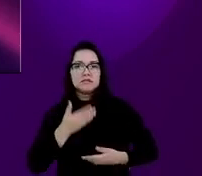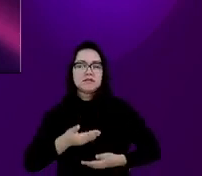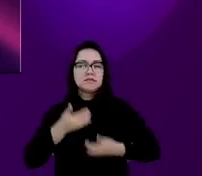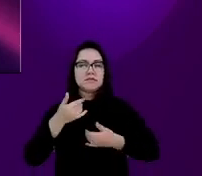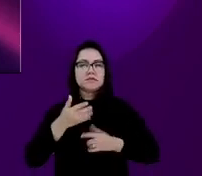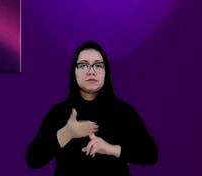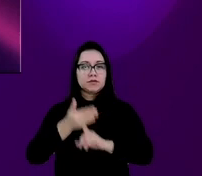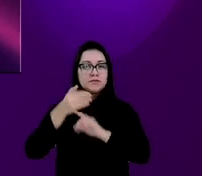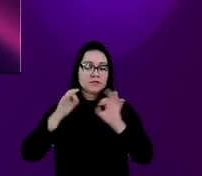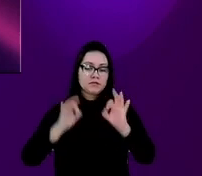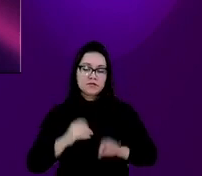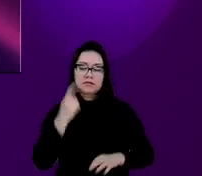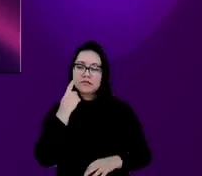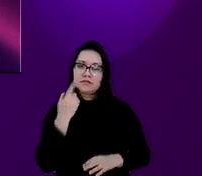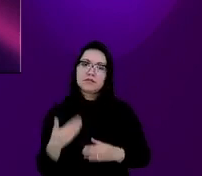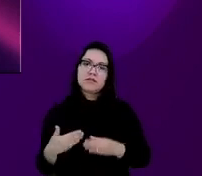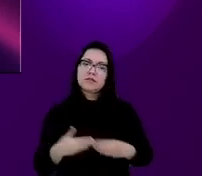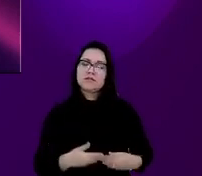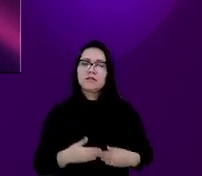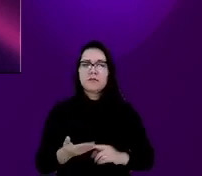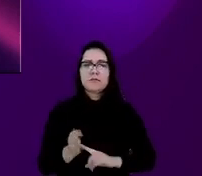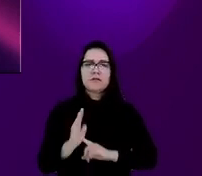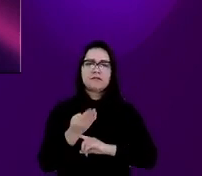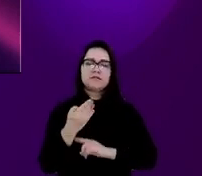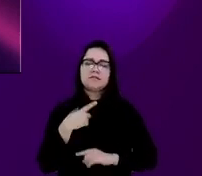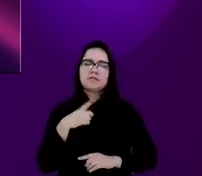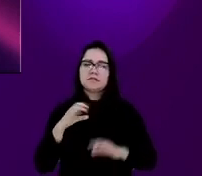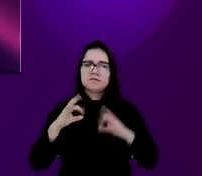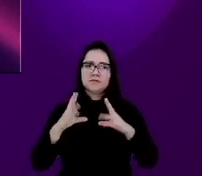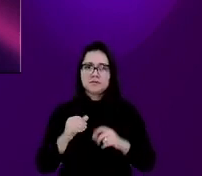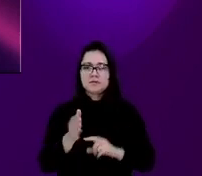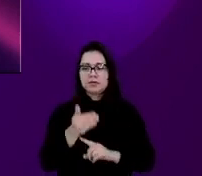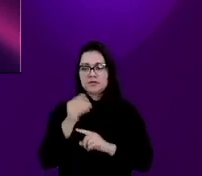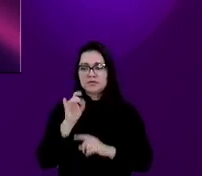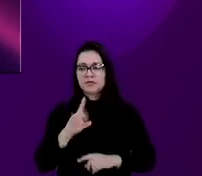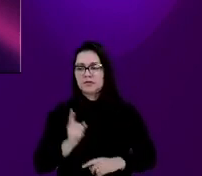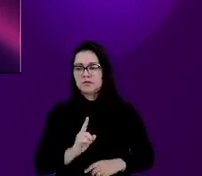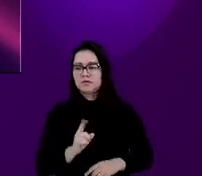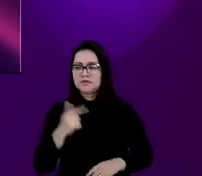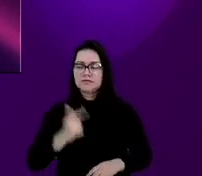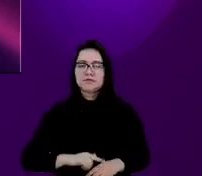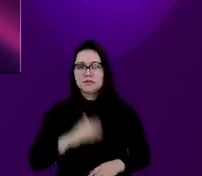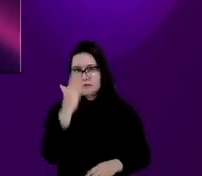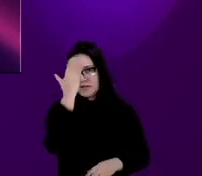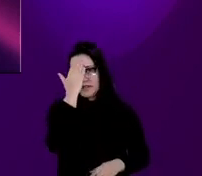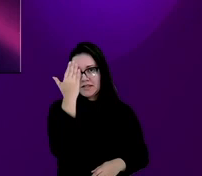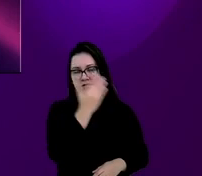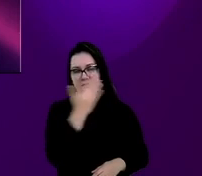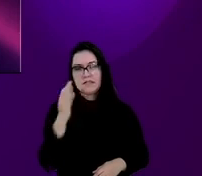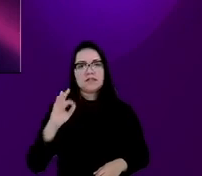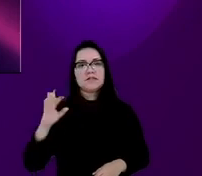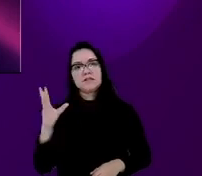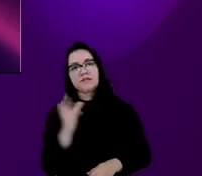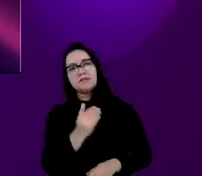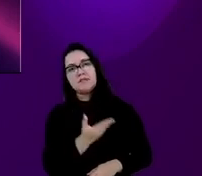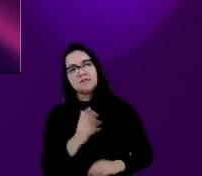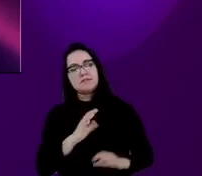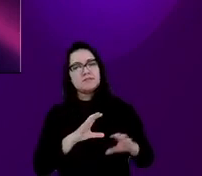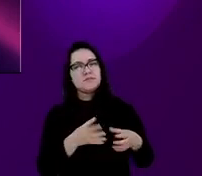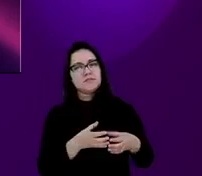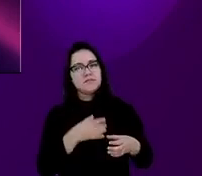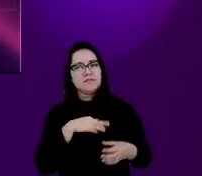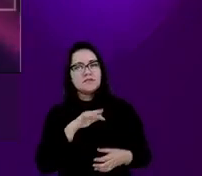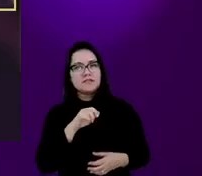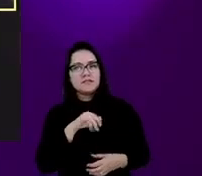poder trazer os benefícios, não só apenas novas tecnologias. Queria agradecer mais uma vez aí a todo o comitê, ao Fernando Metton,